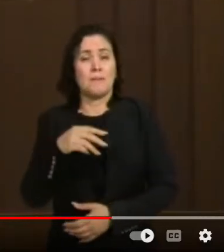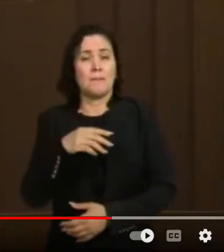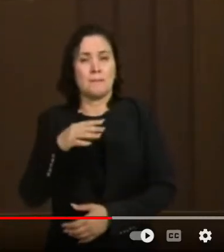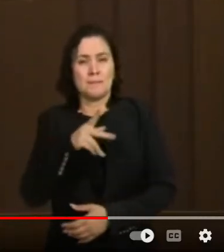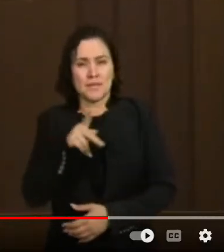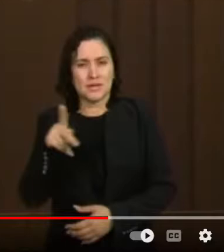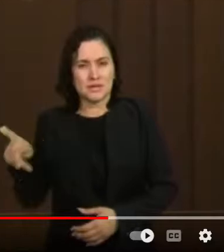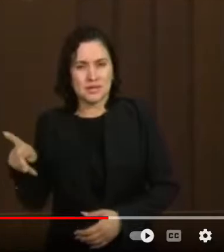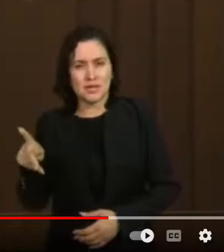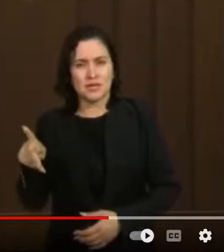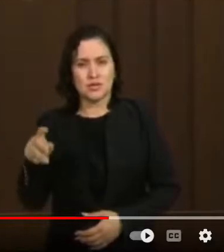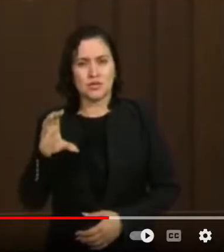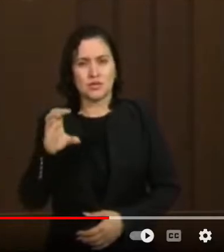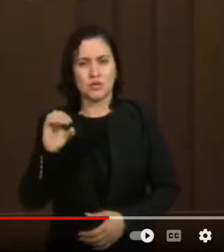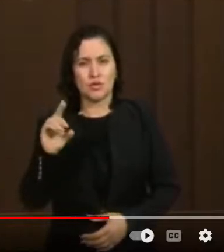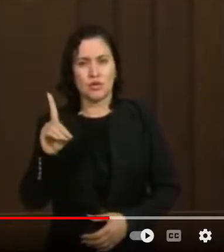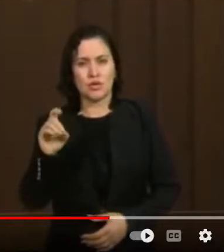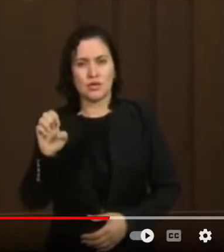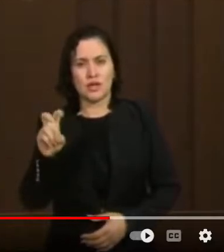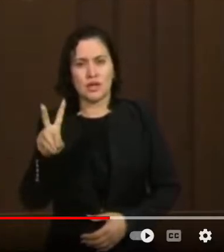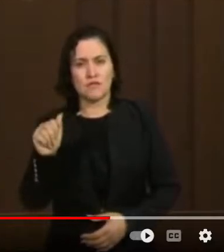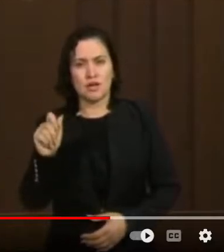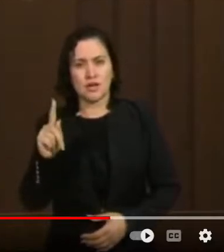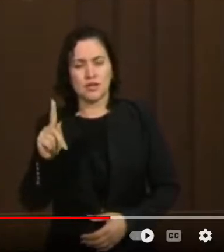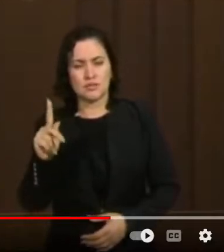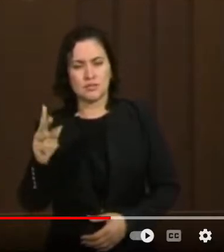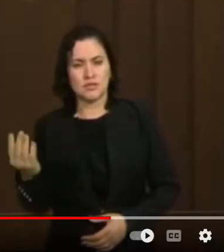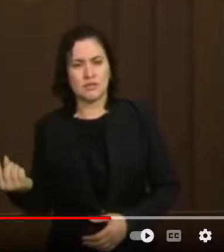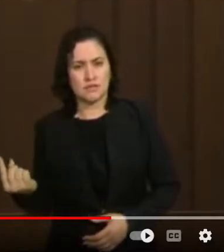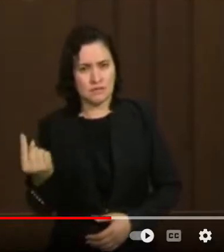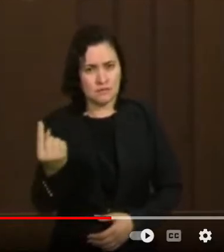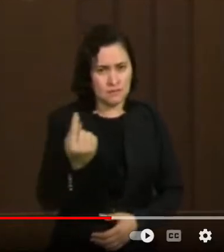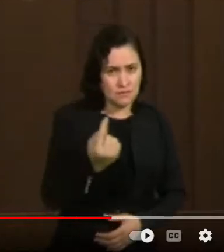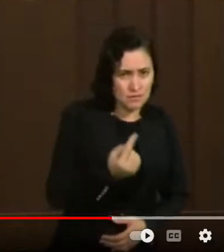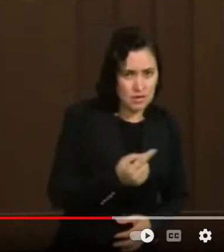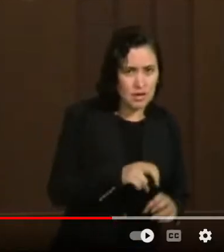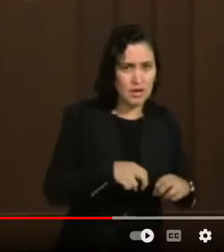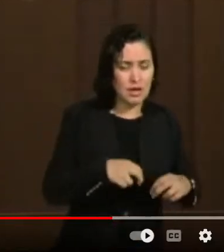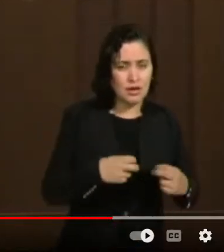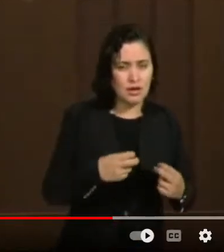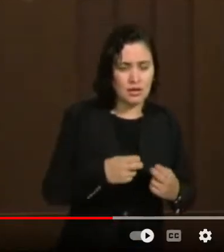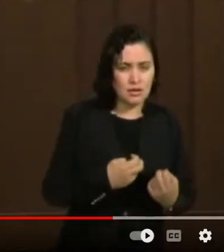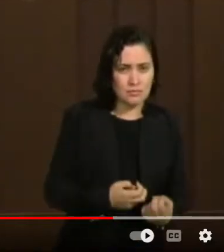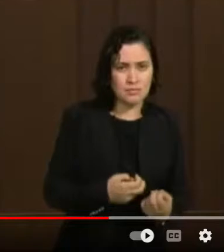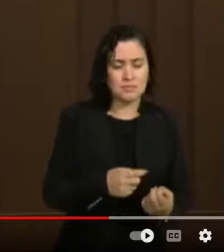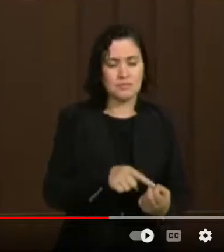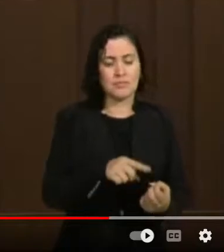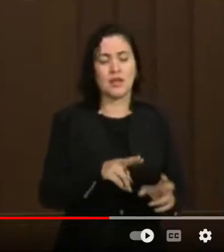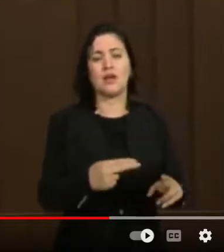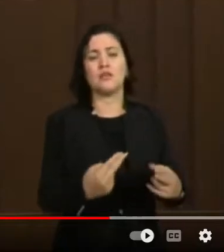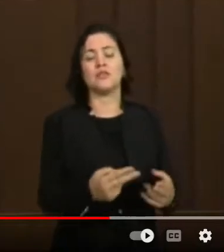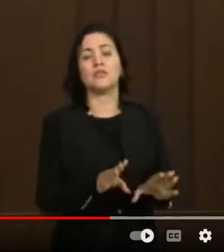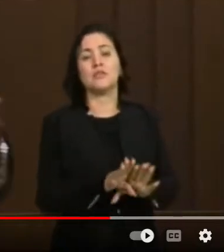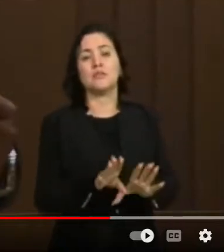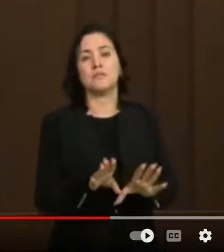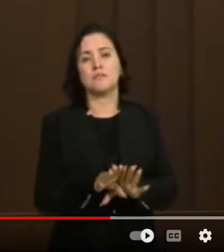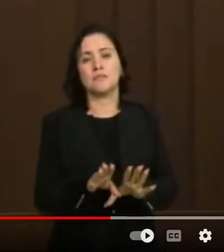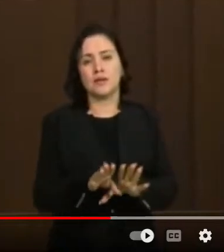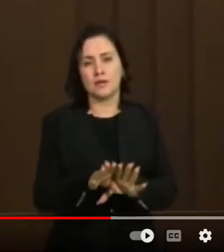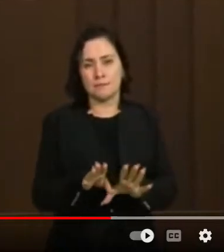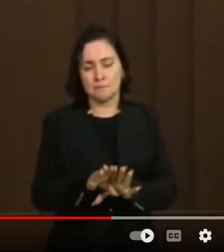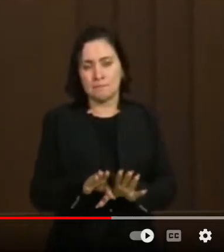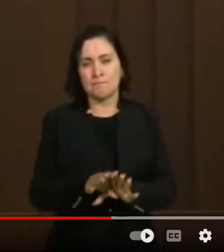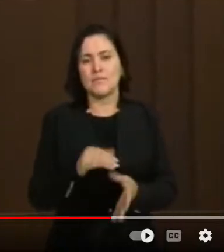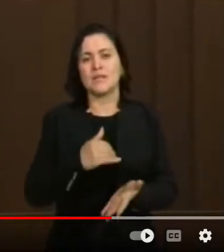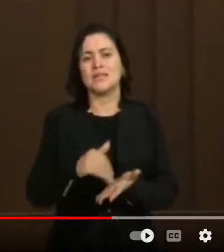estar aqui presente, porque há toda uma discussão sobre a questão dos impactos ambientais nesse